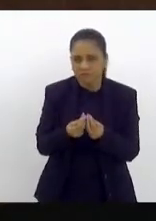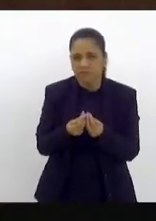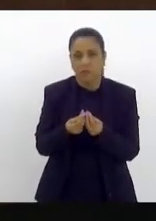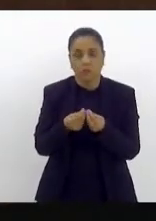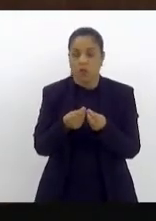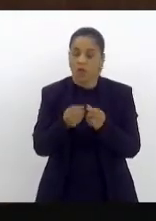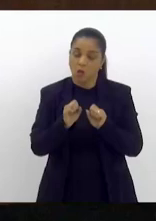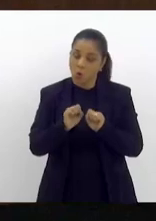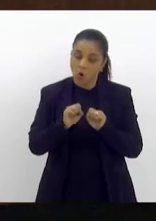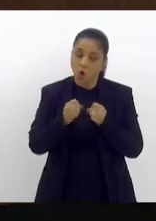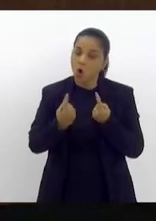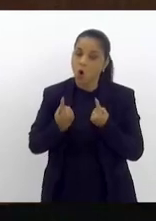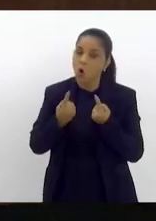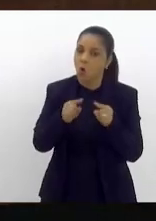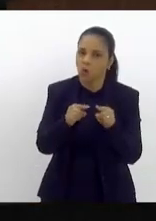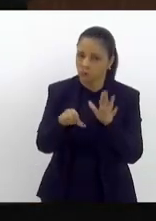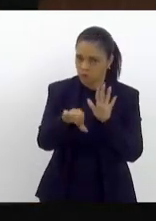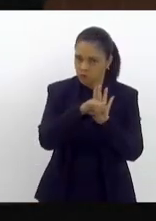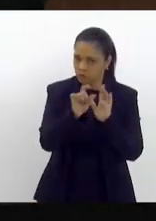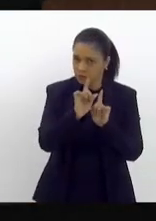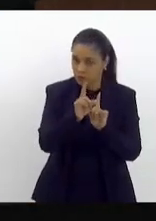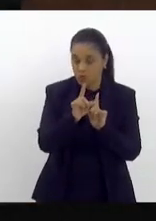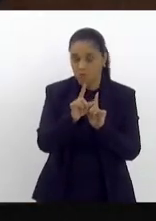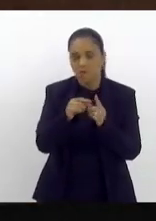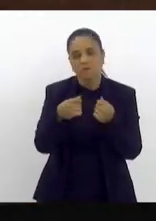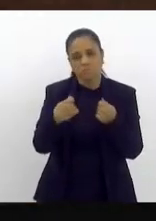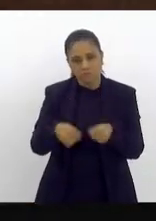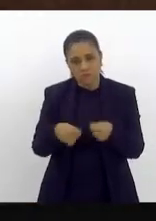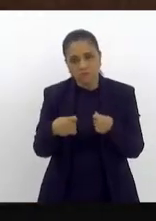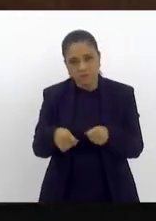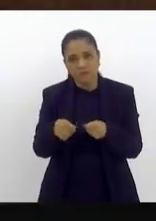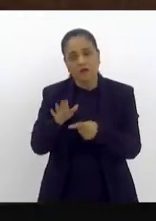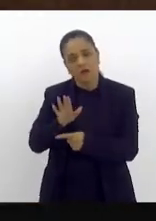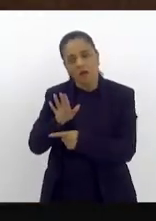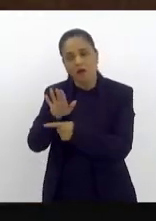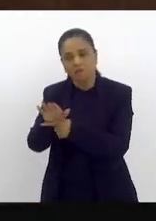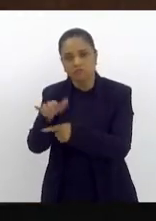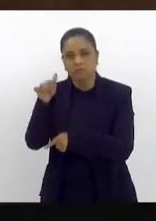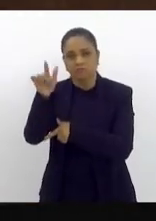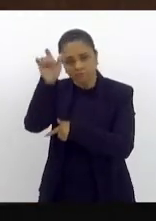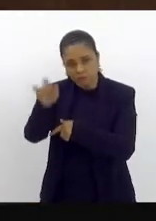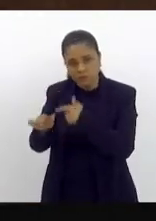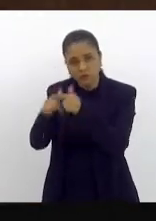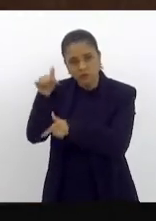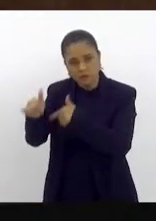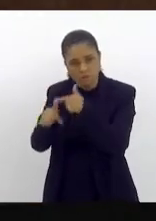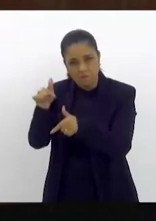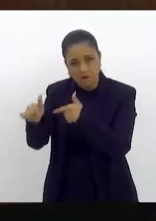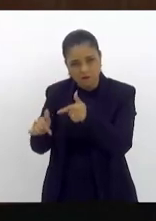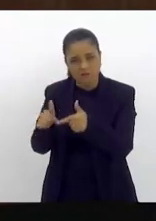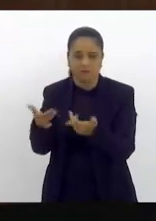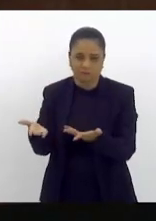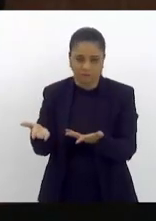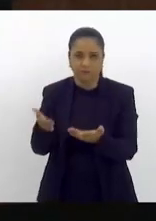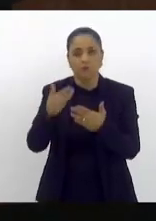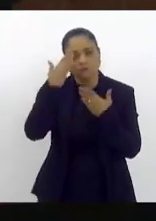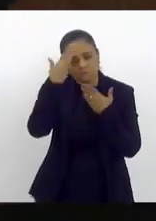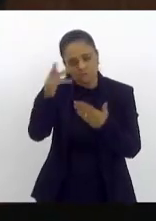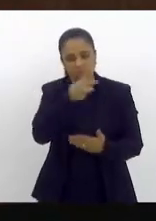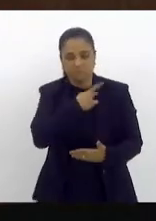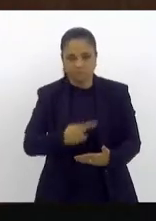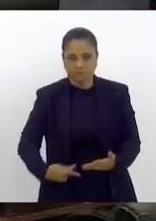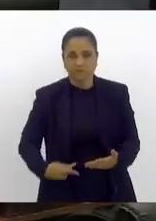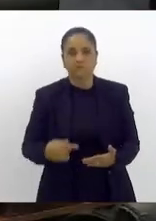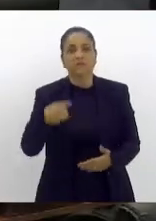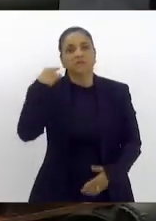crime, mas a gente não pode combater aquelas pessoas que estão trabalhando, levando o centro para a sua casa. Obrigado, presidente.